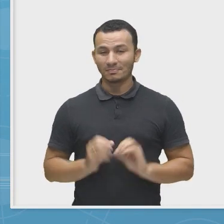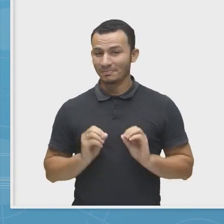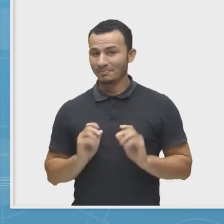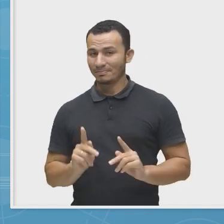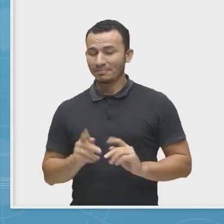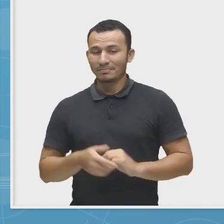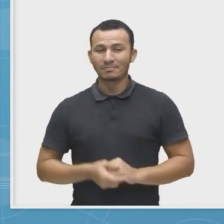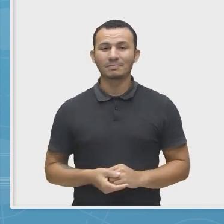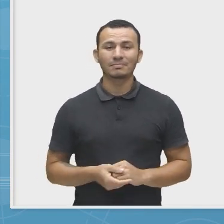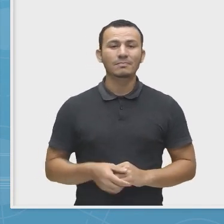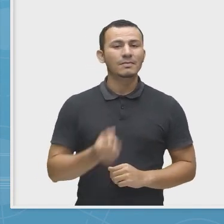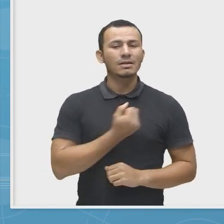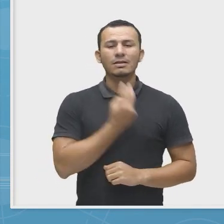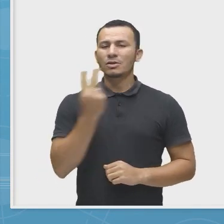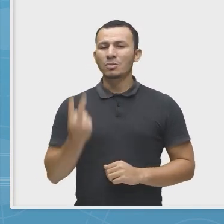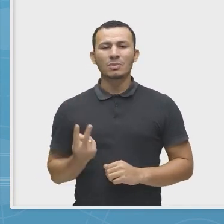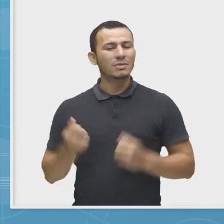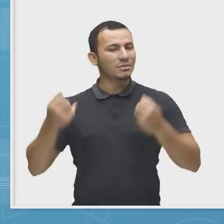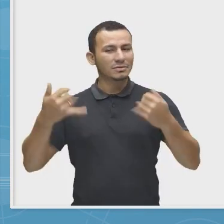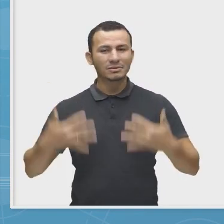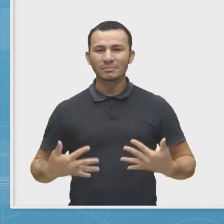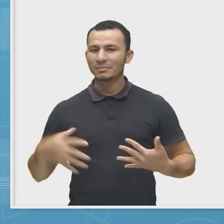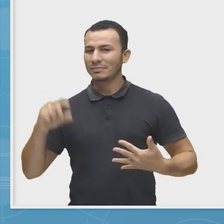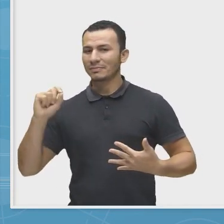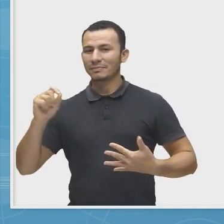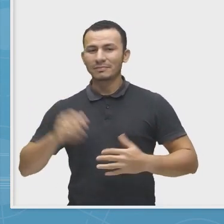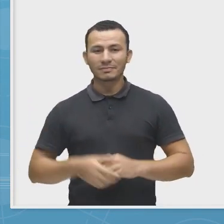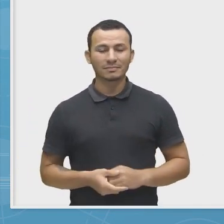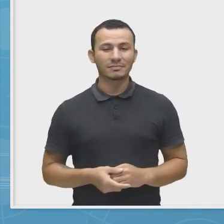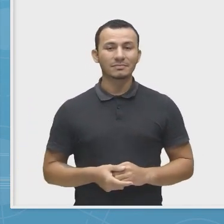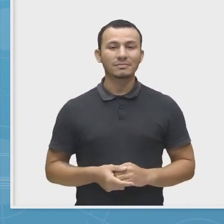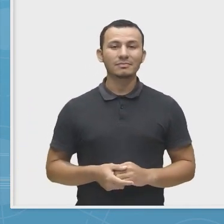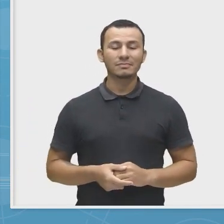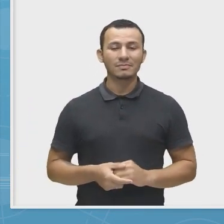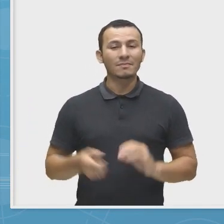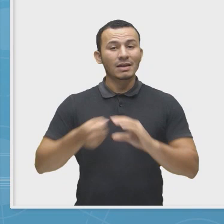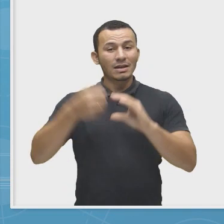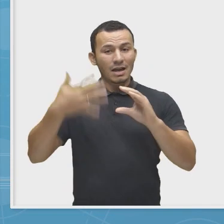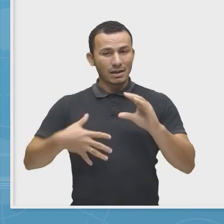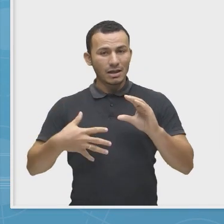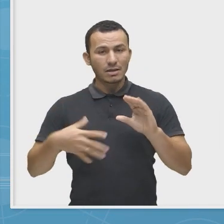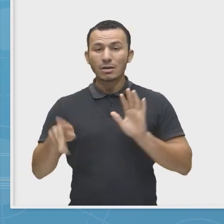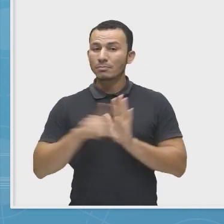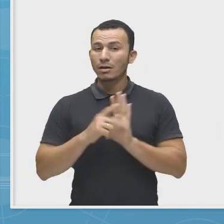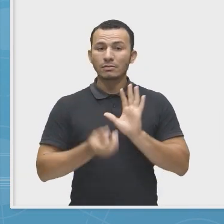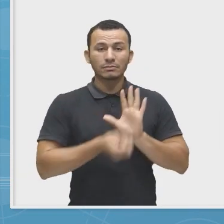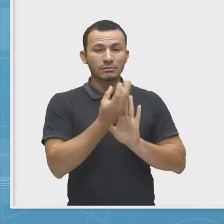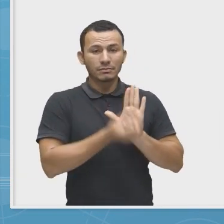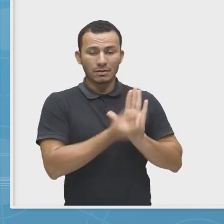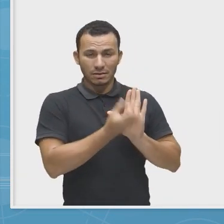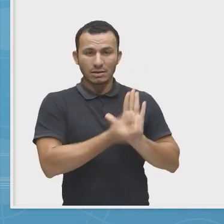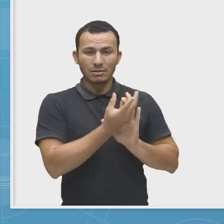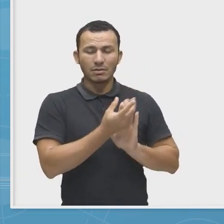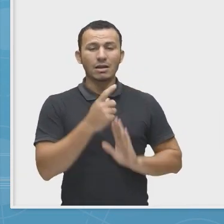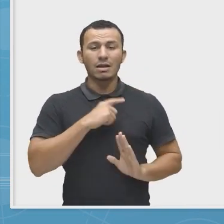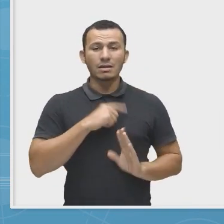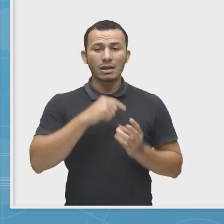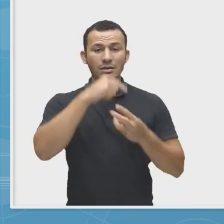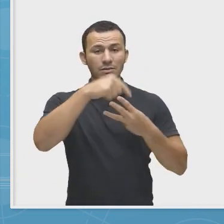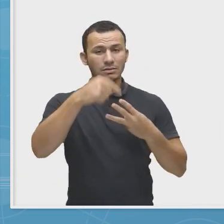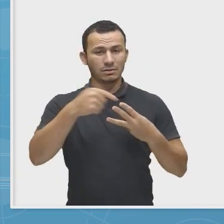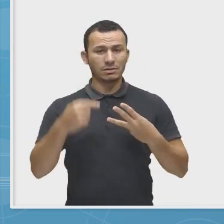ok? E a segunda questão tem a ver com as características do poema. Nós temos aí